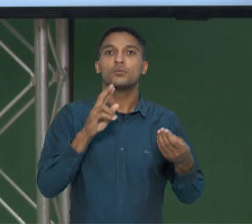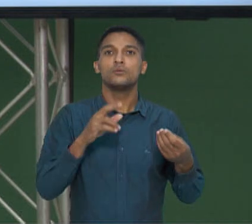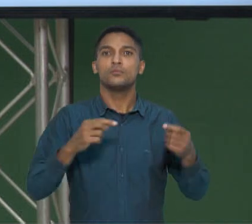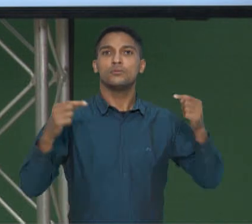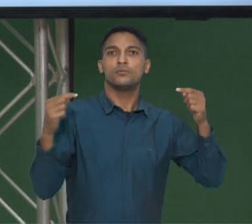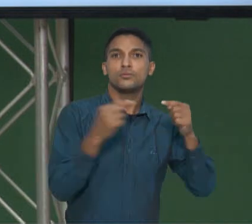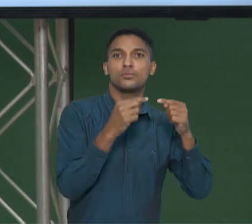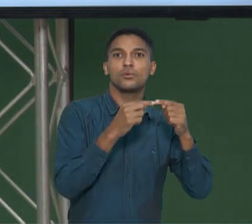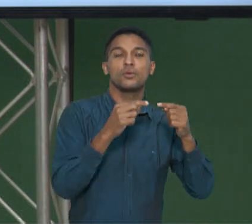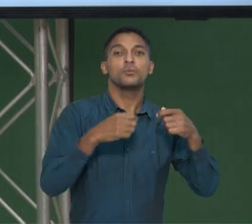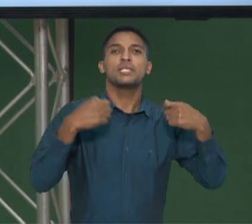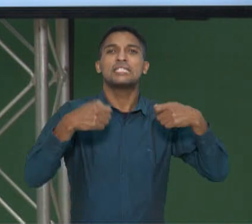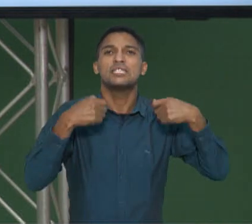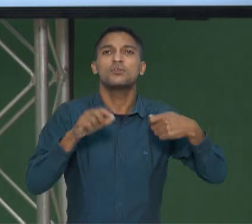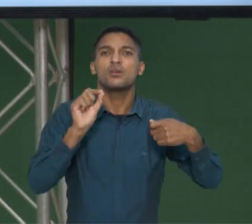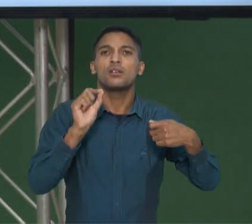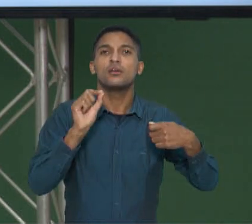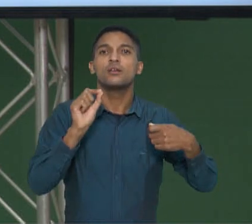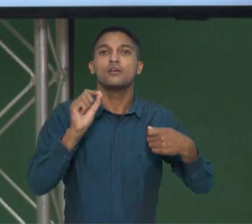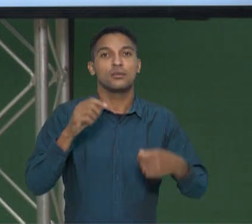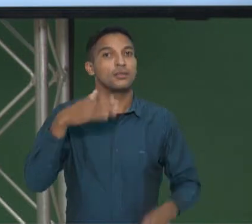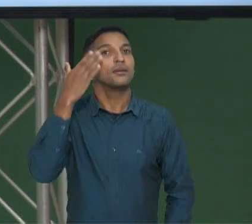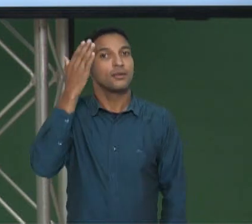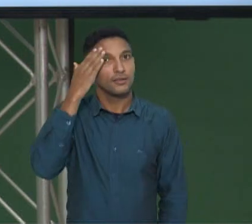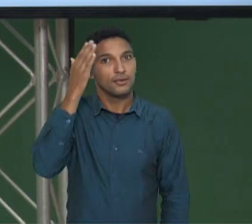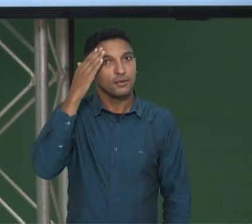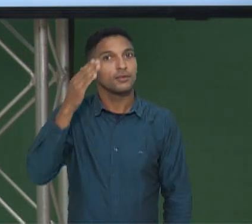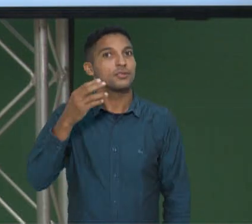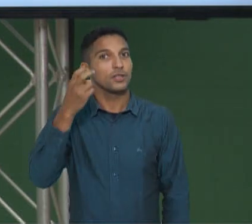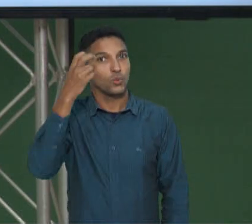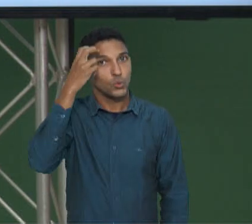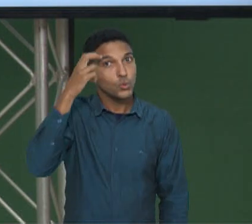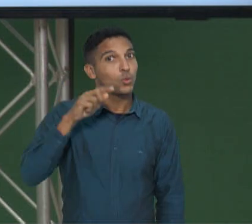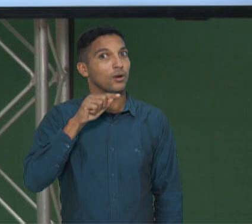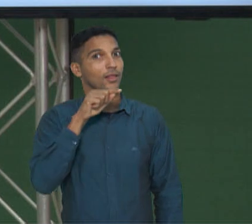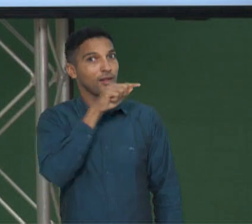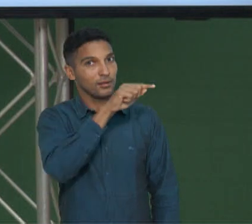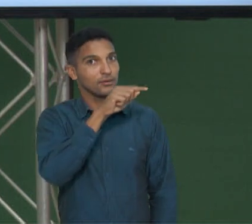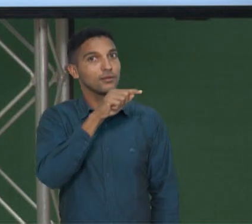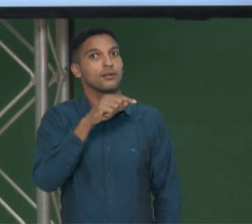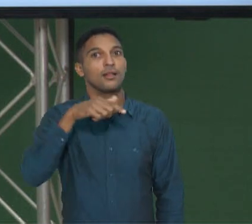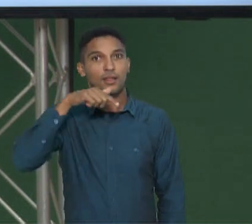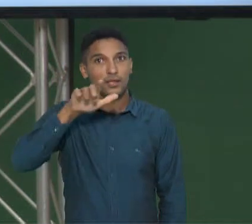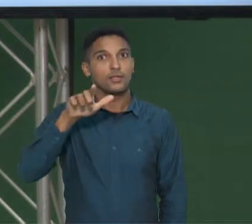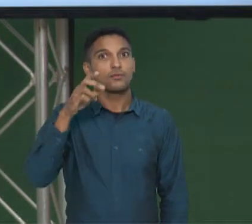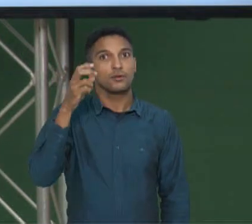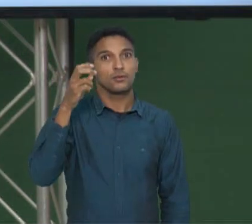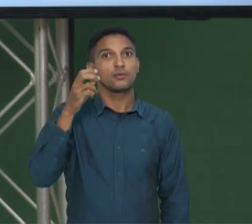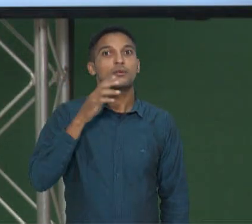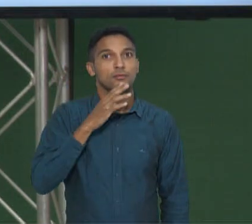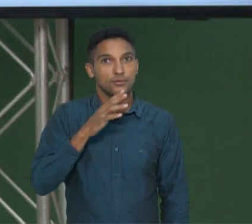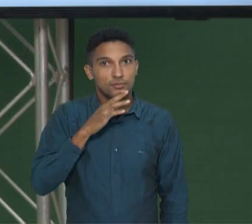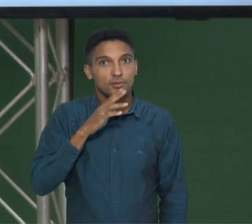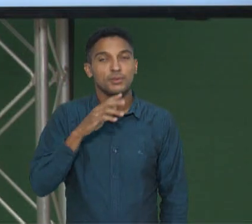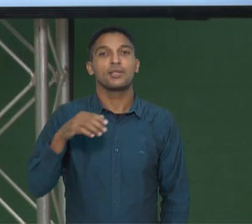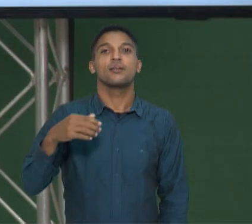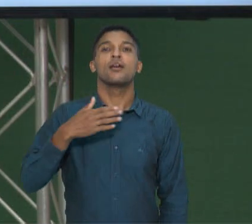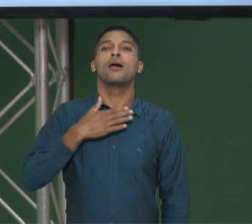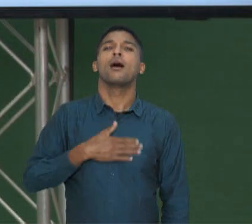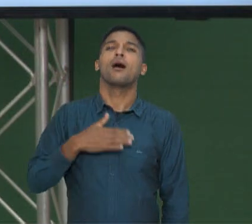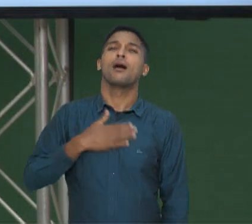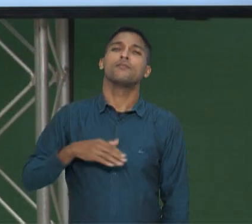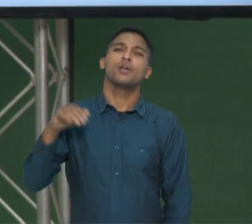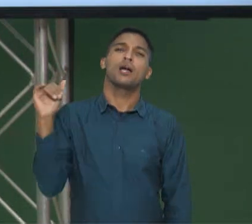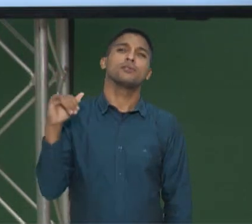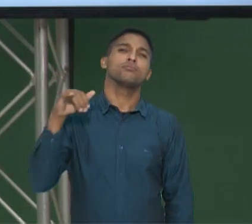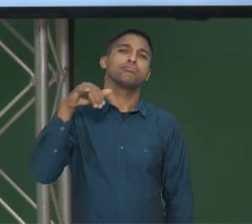então se faz necessário, interessante, para que você tenha uma viagem boa, tranquila, sem contratempos. E a